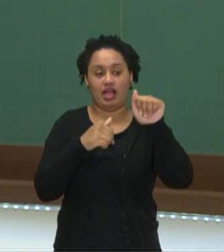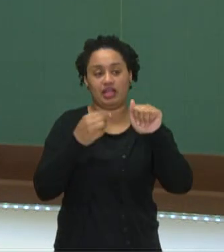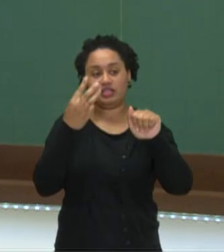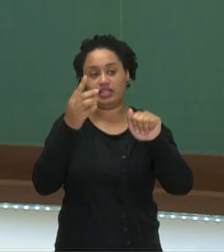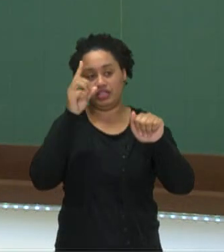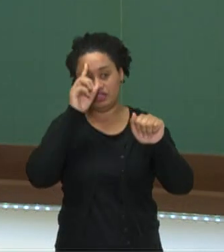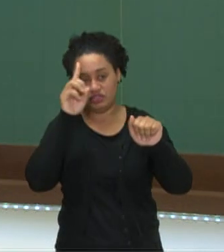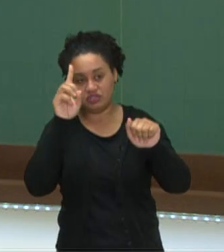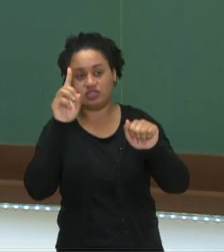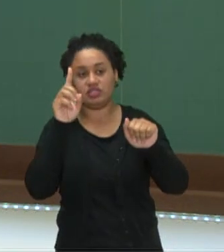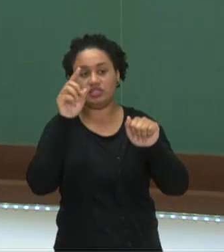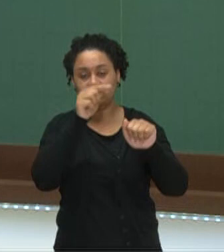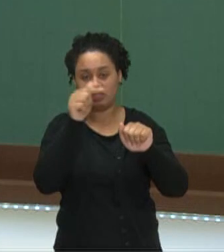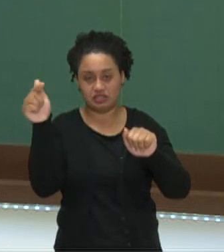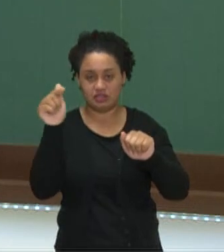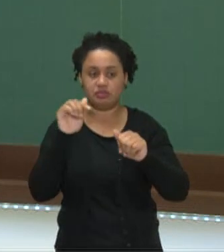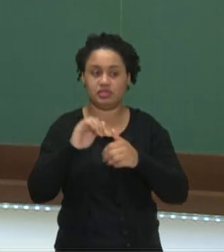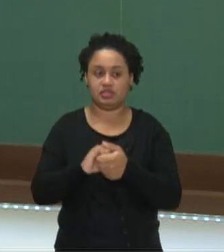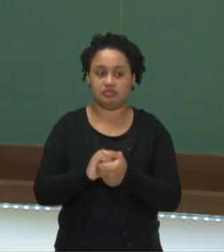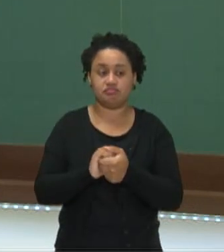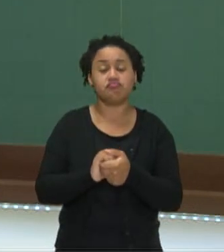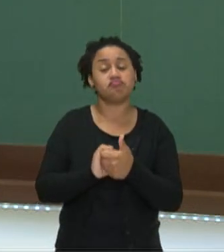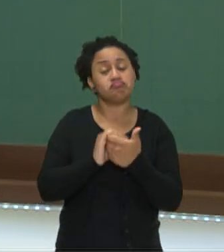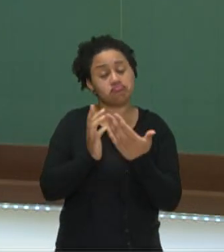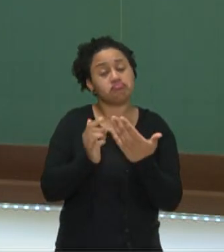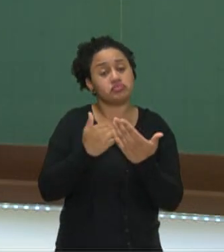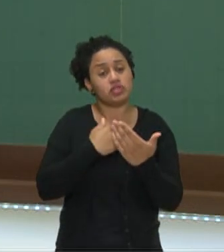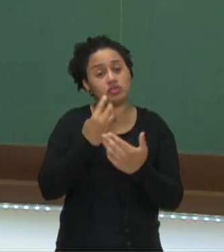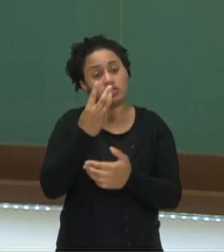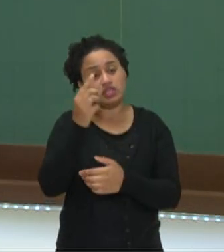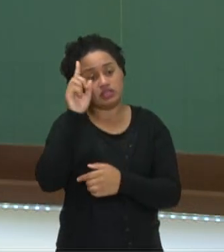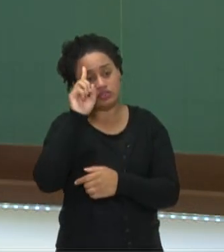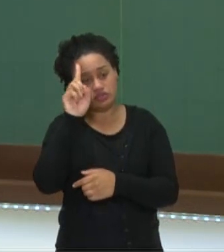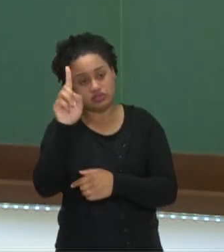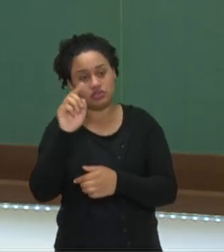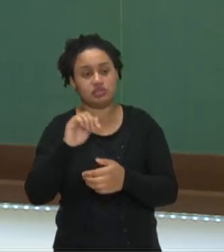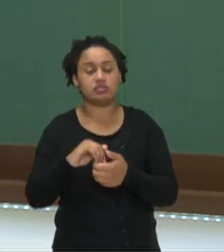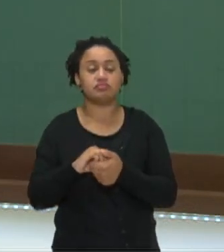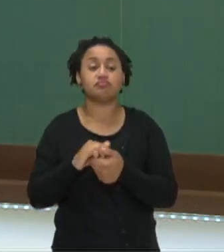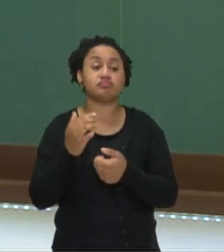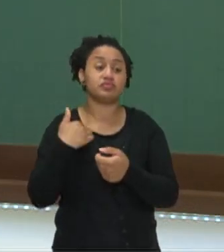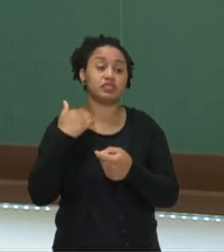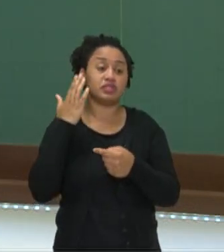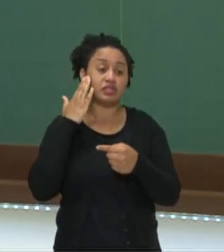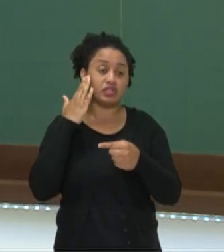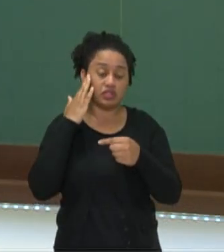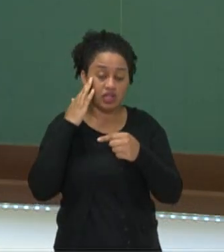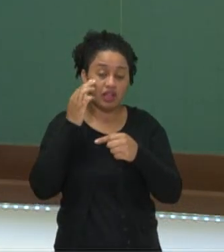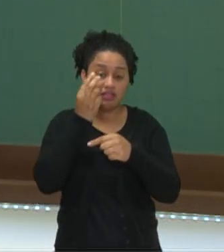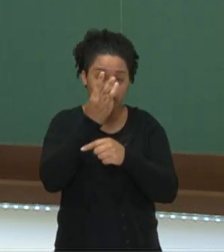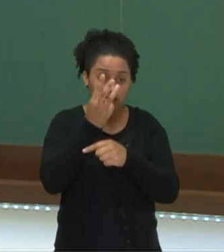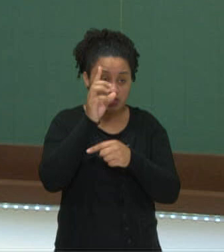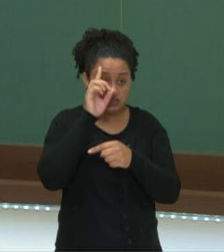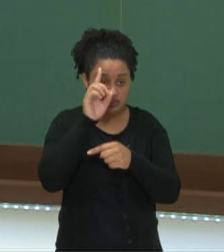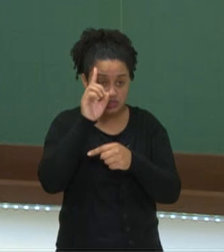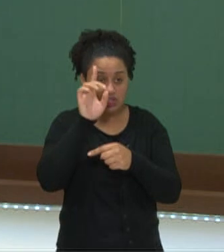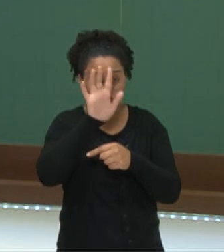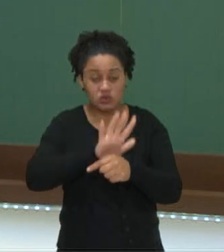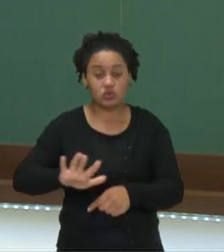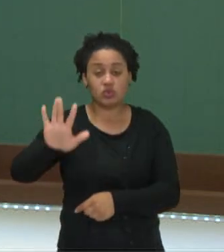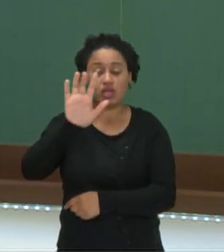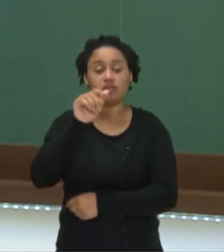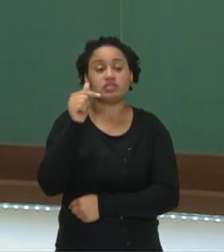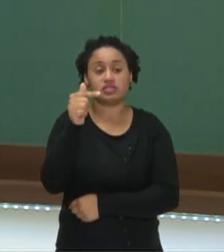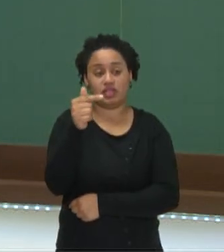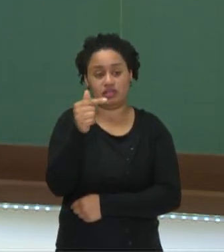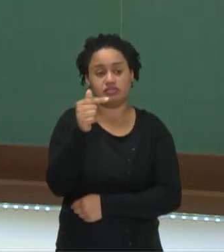3 dias dessa semana. Então, eu estou considerando 3 dias. Bom, eu estou considerando 3 dias de um total